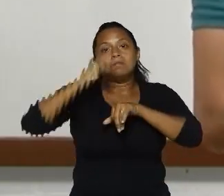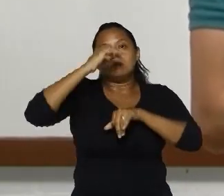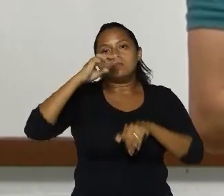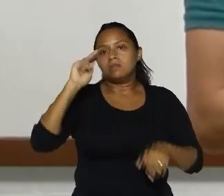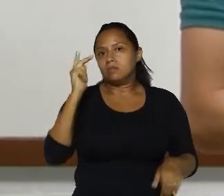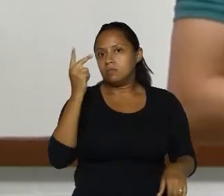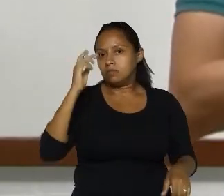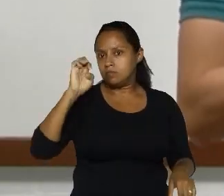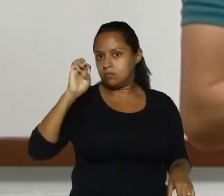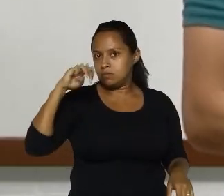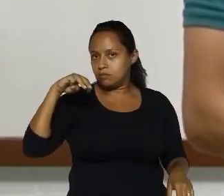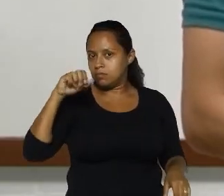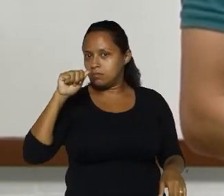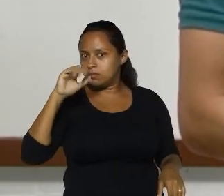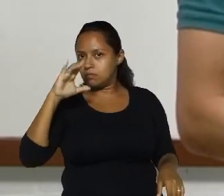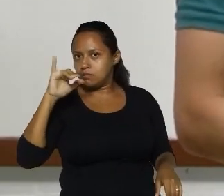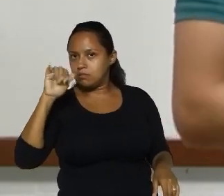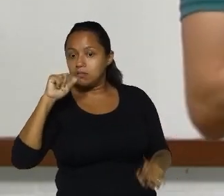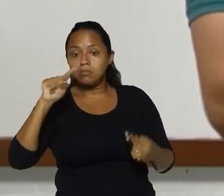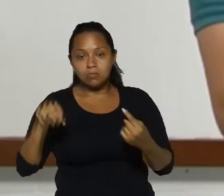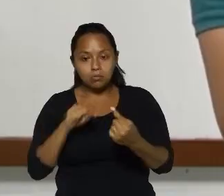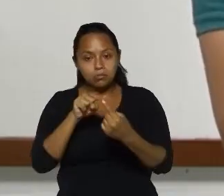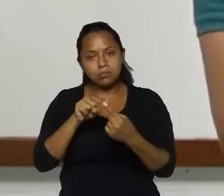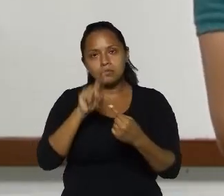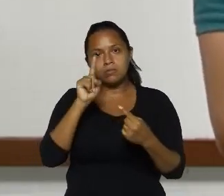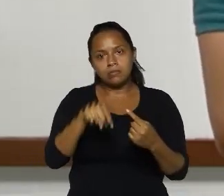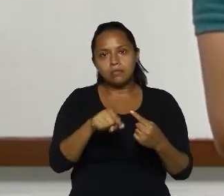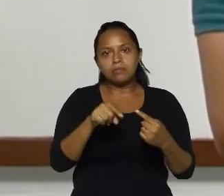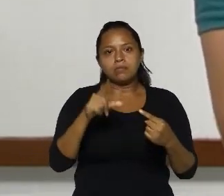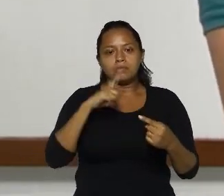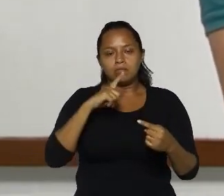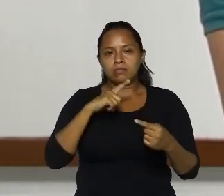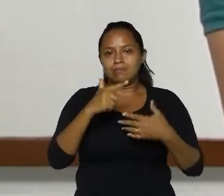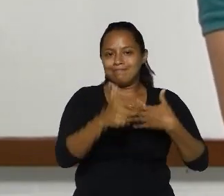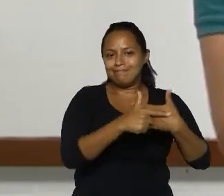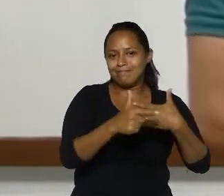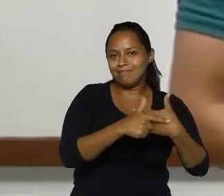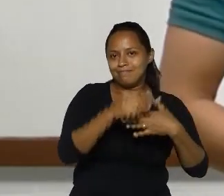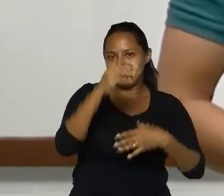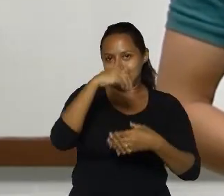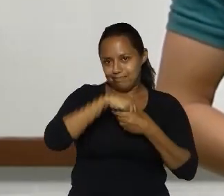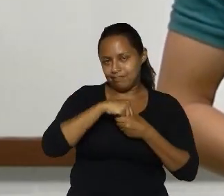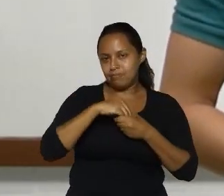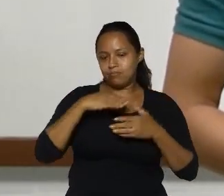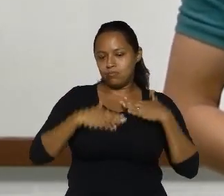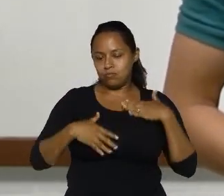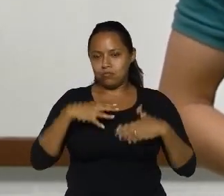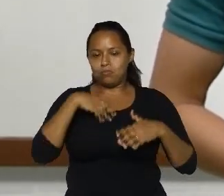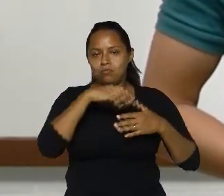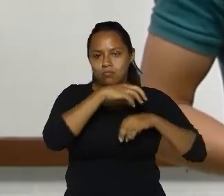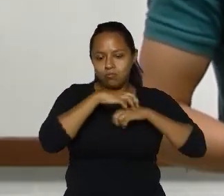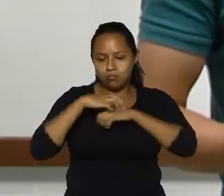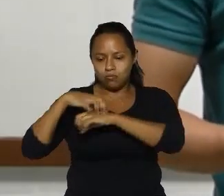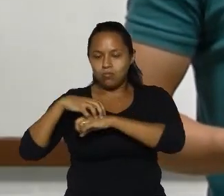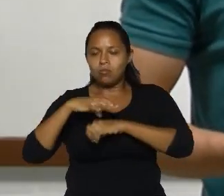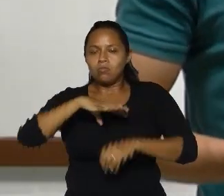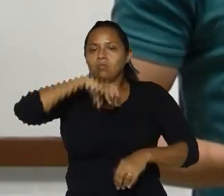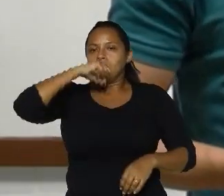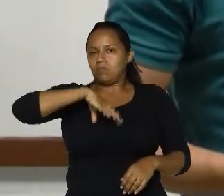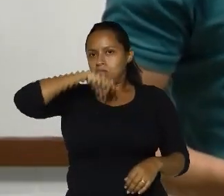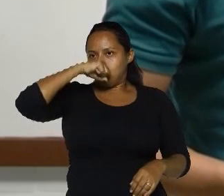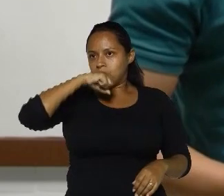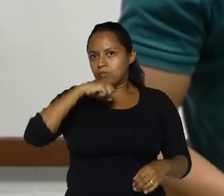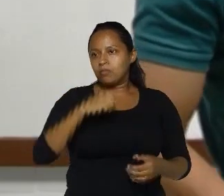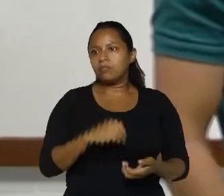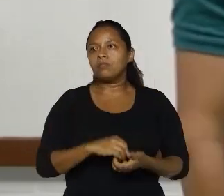as hemácias têm esse objetivo, elas cumprem esse papel, esta função, o transporte de gases